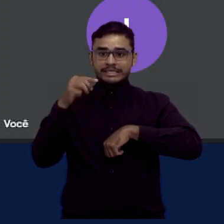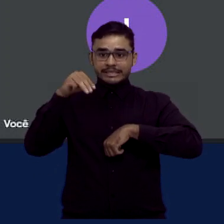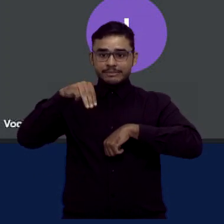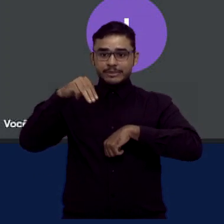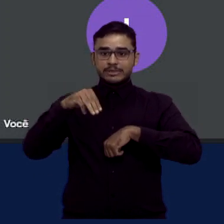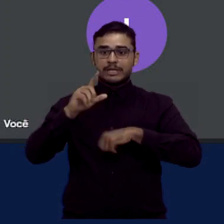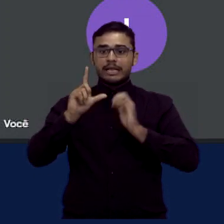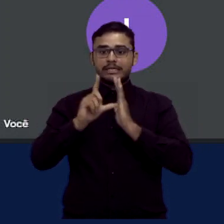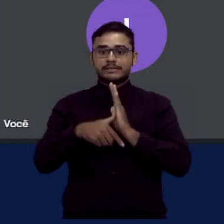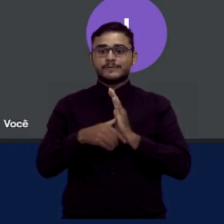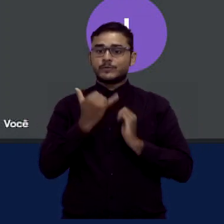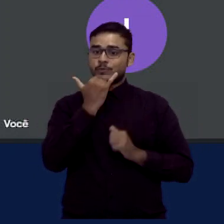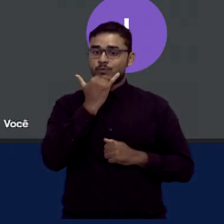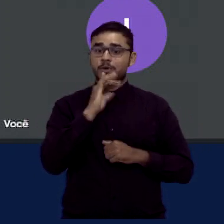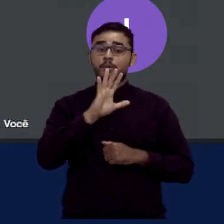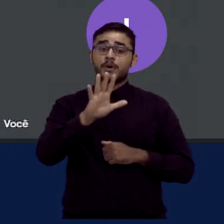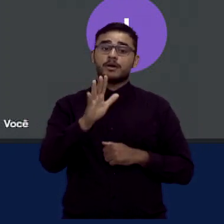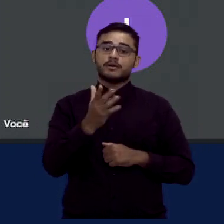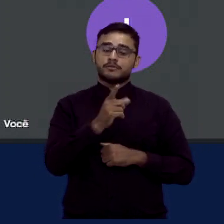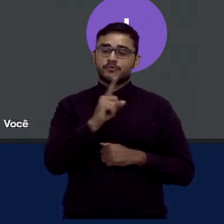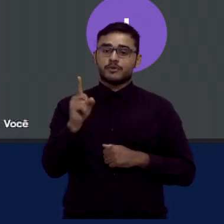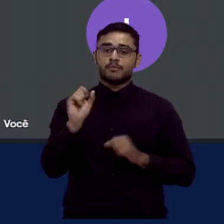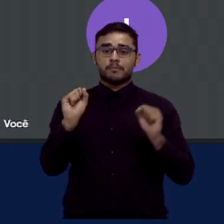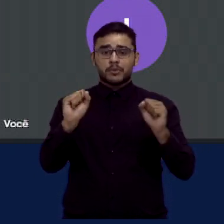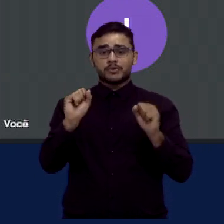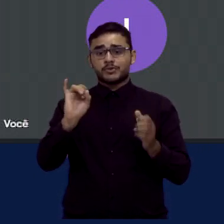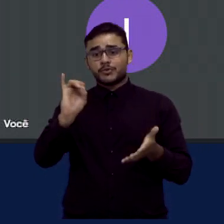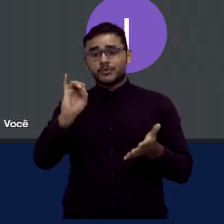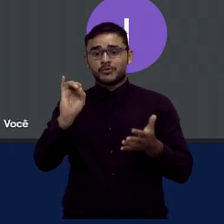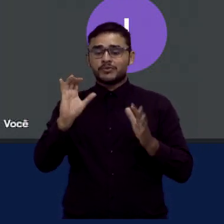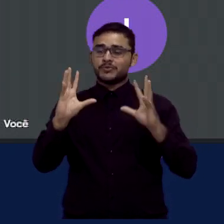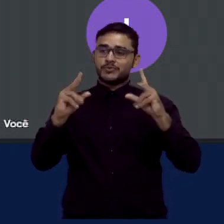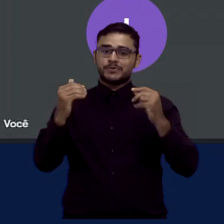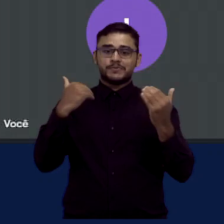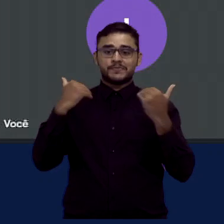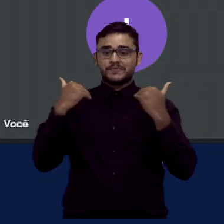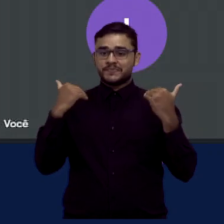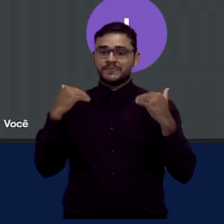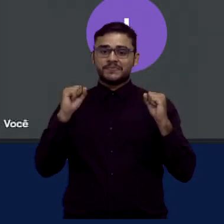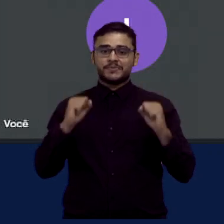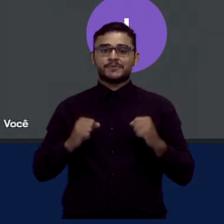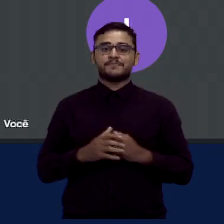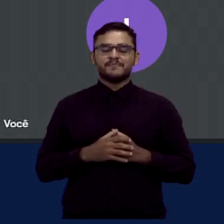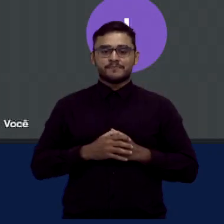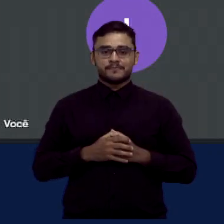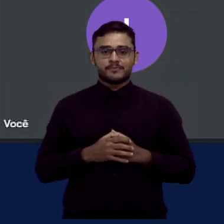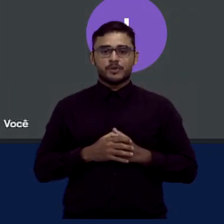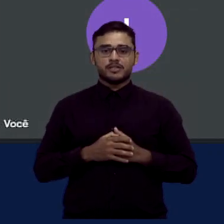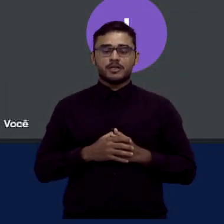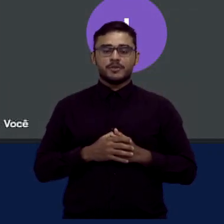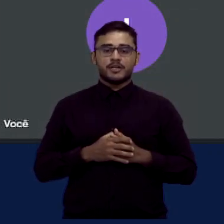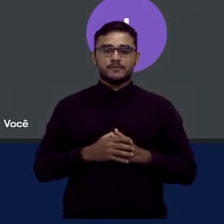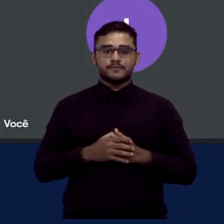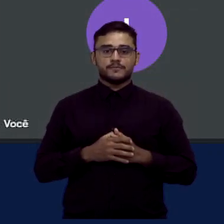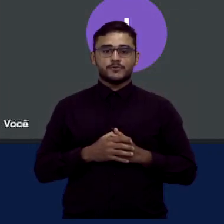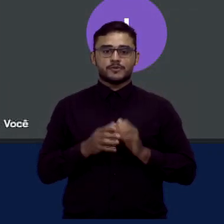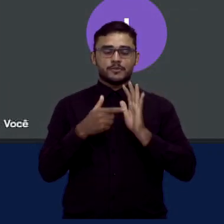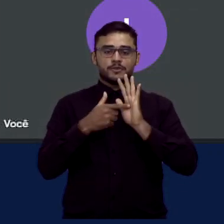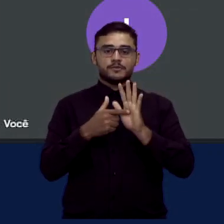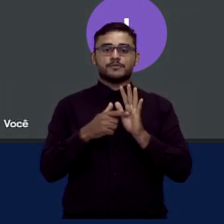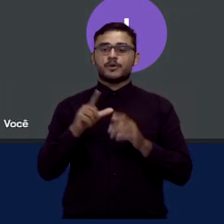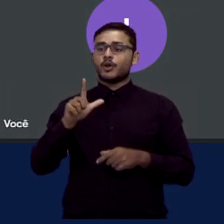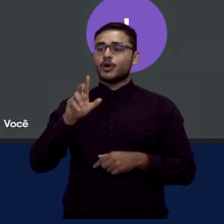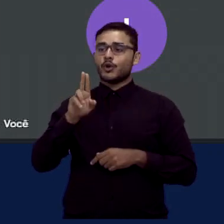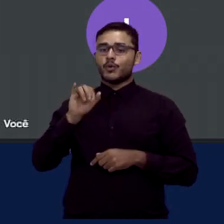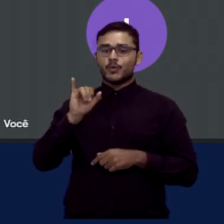mas é isso. E qualquer coisa, podem mandar um alô. Ótimo. Luiz Carlos Souza,